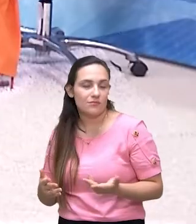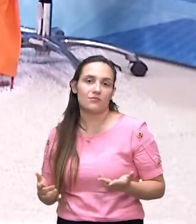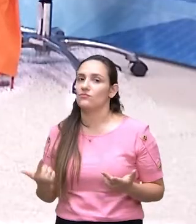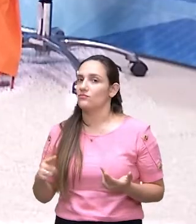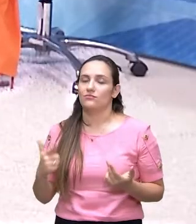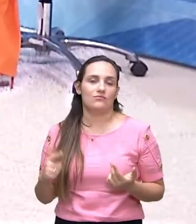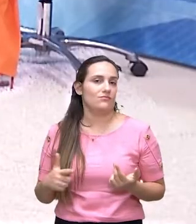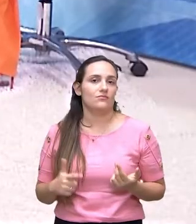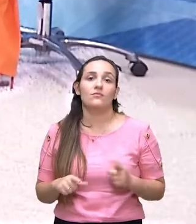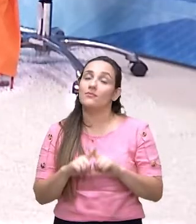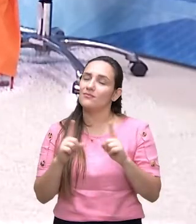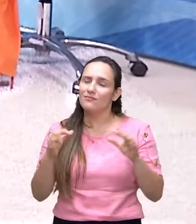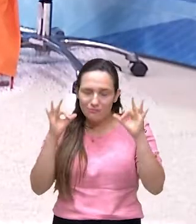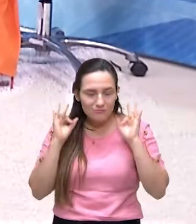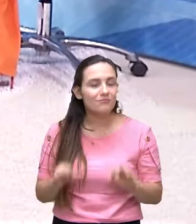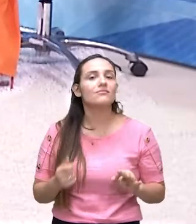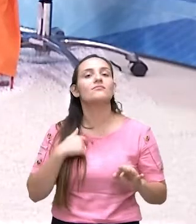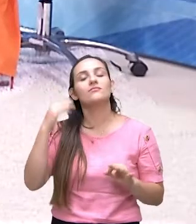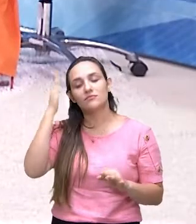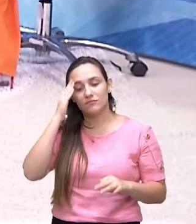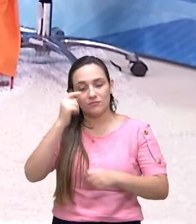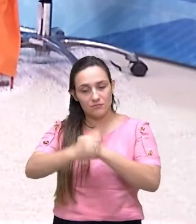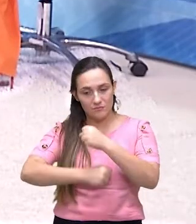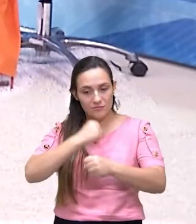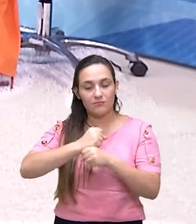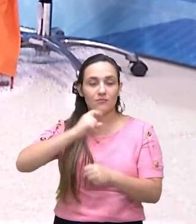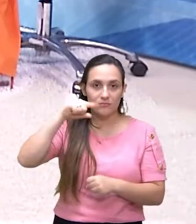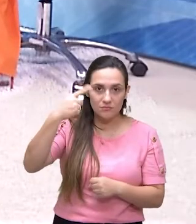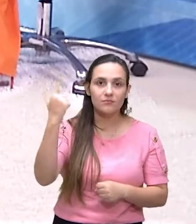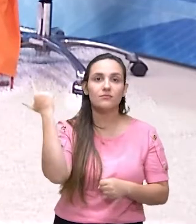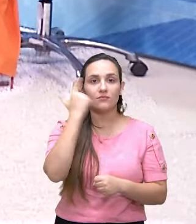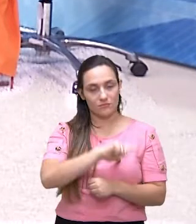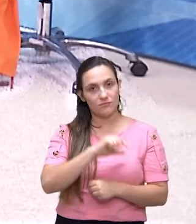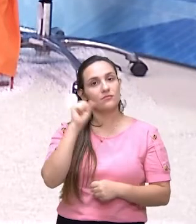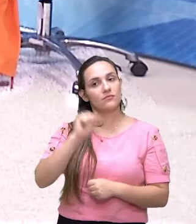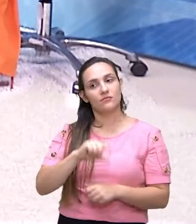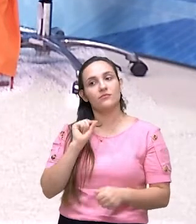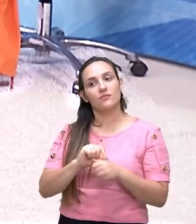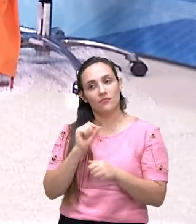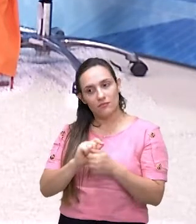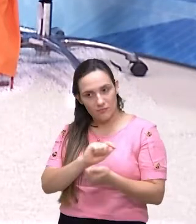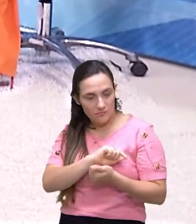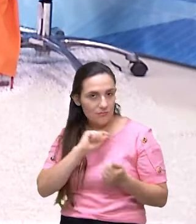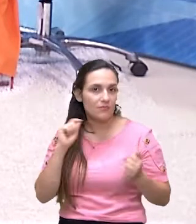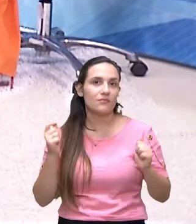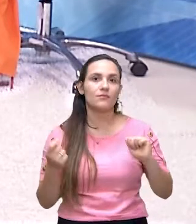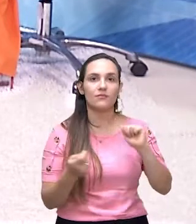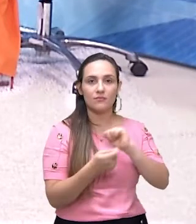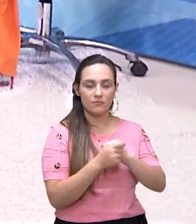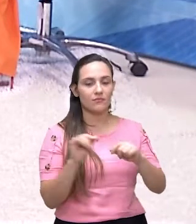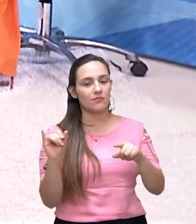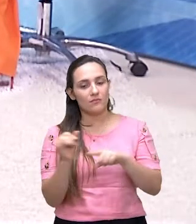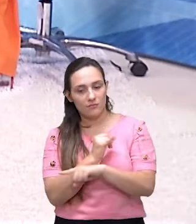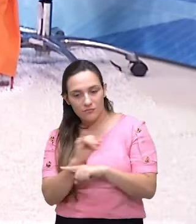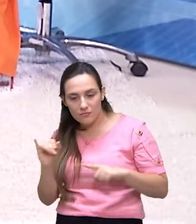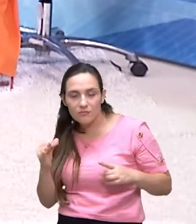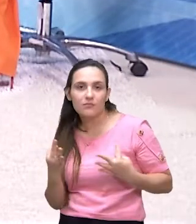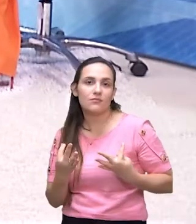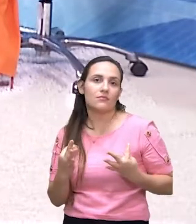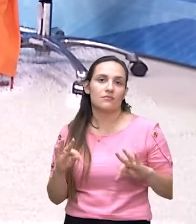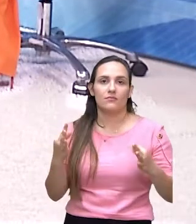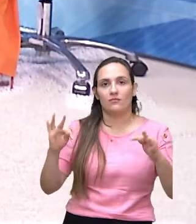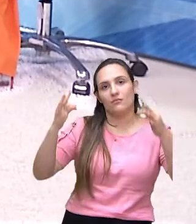professor em sala de aula mas eu tenho certeza que ano que vem nós vamos conseguir um estúdio e vamos adequar aí